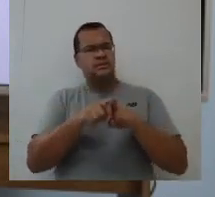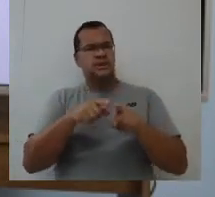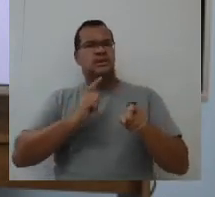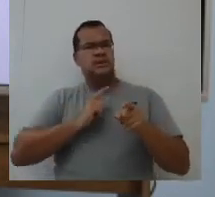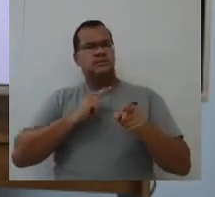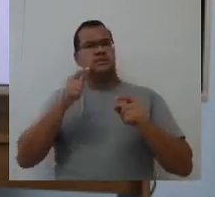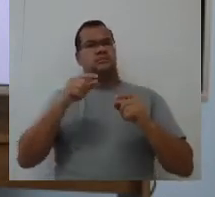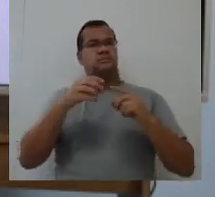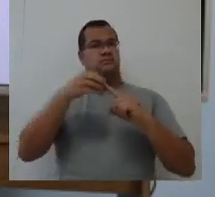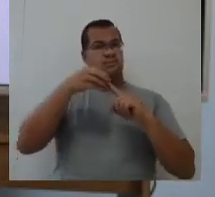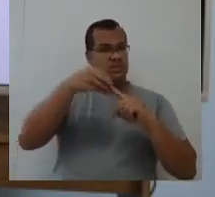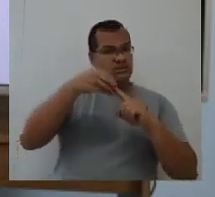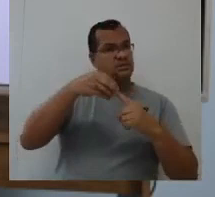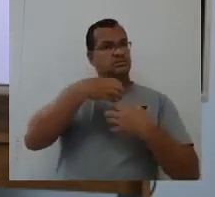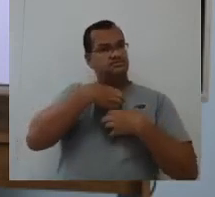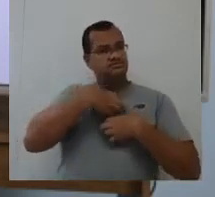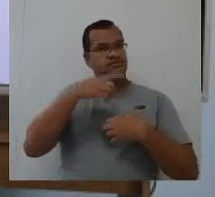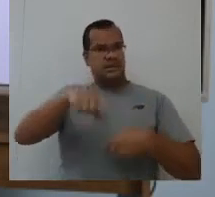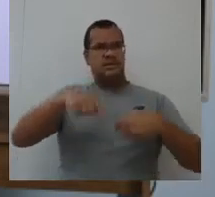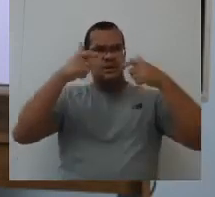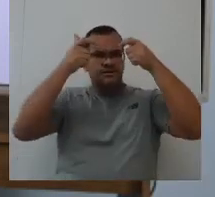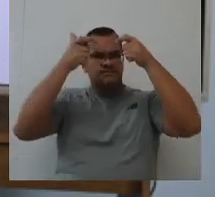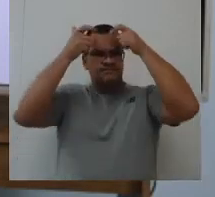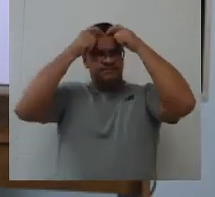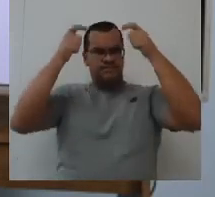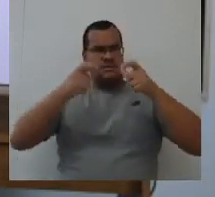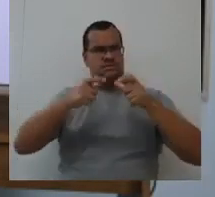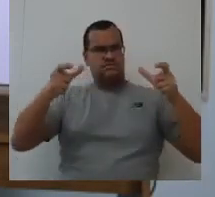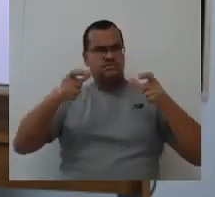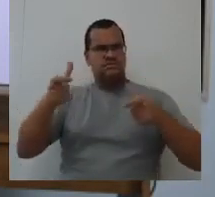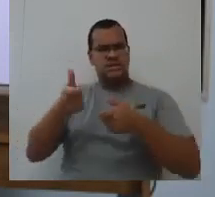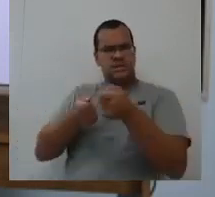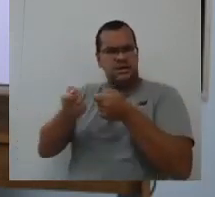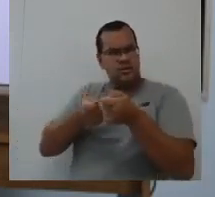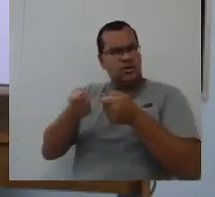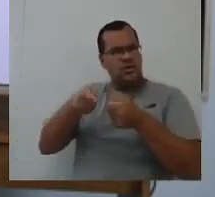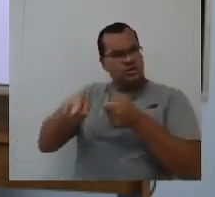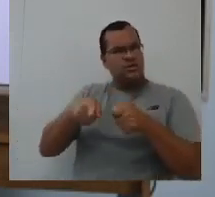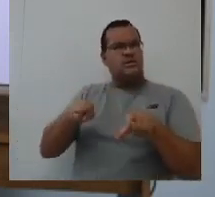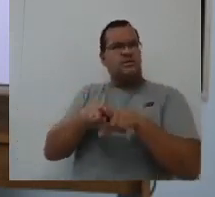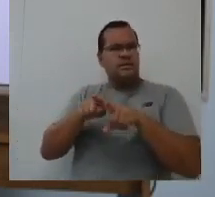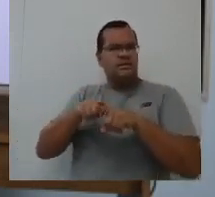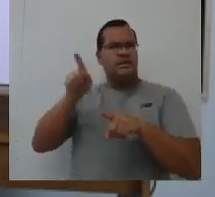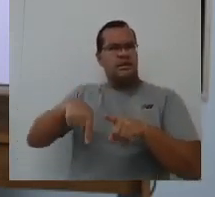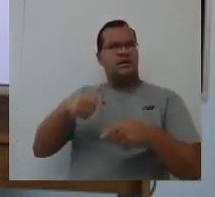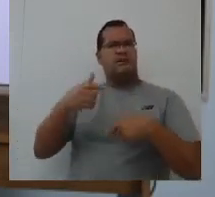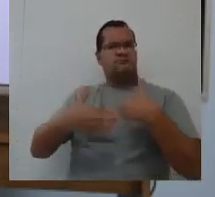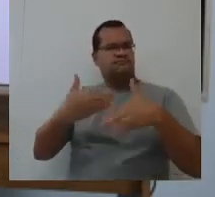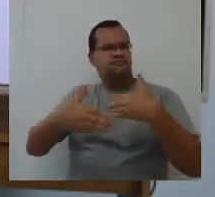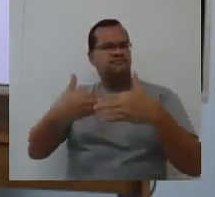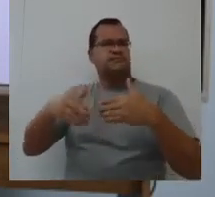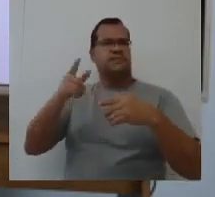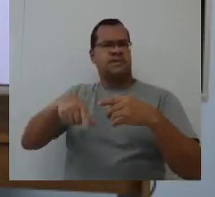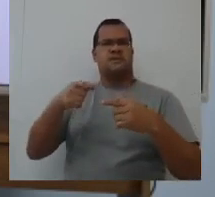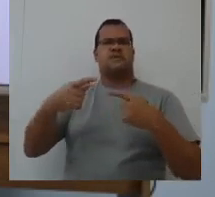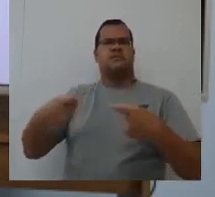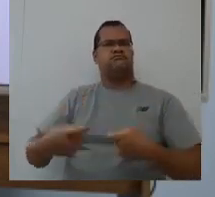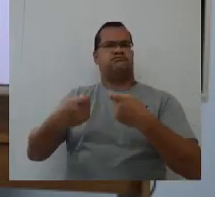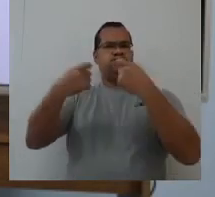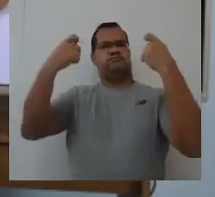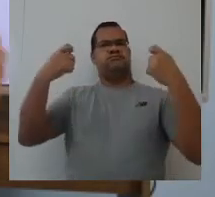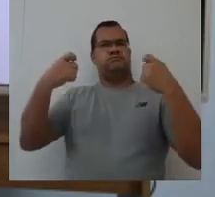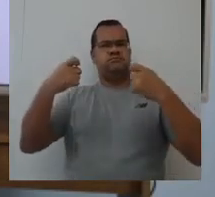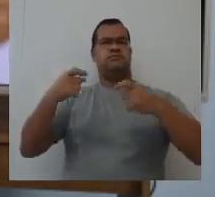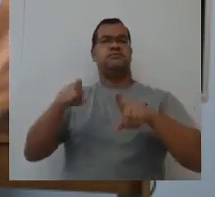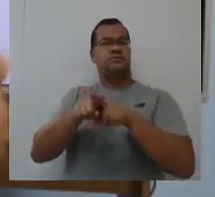acima de tudo, esse sentimento imperialista de expansão, de domínio, de controle, é o que vai gerar a intensificação desses